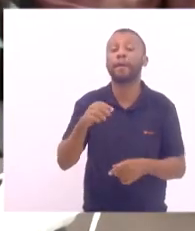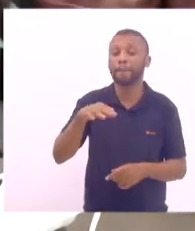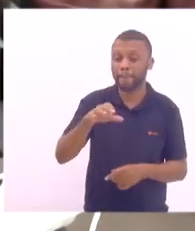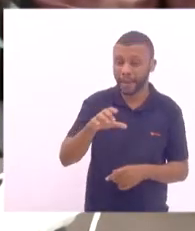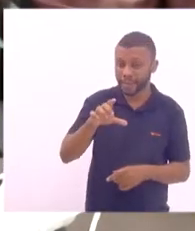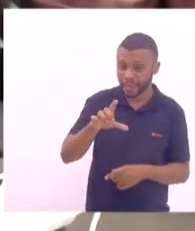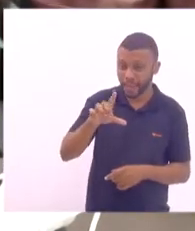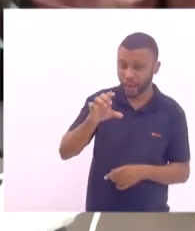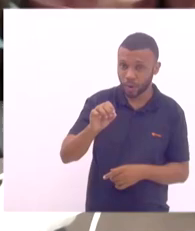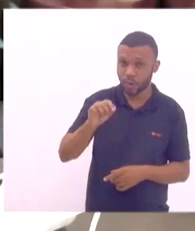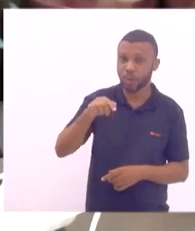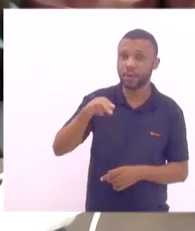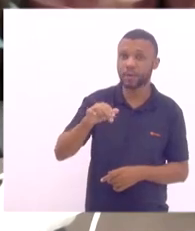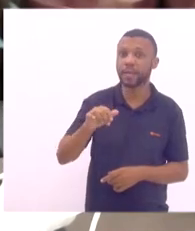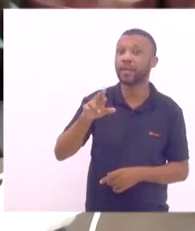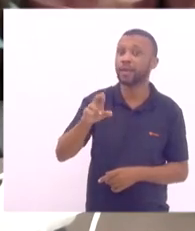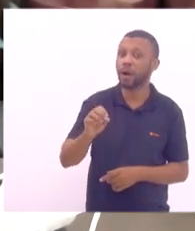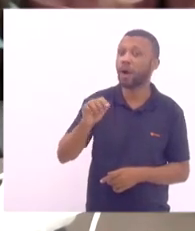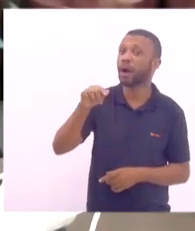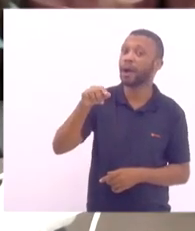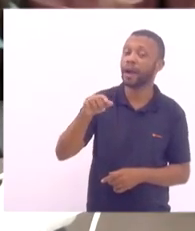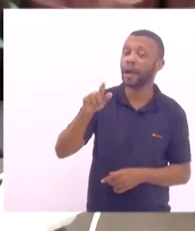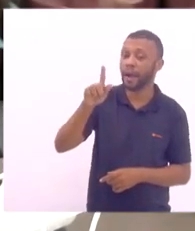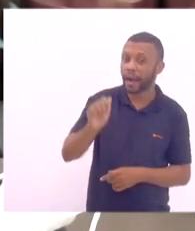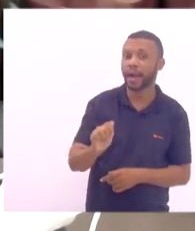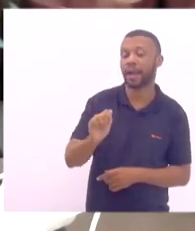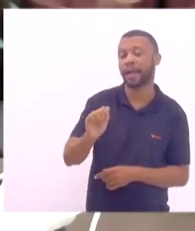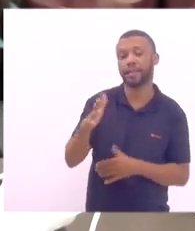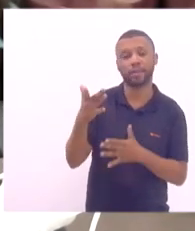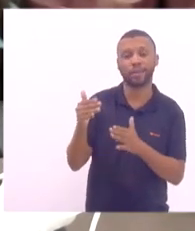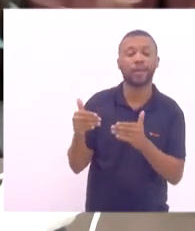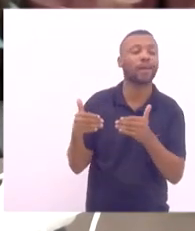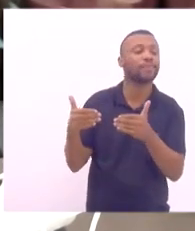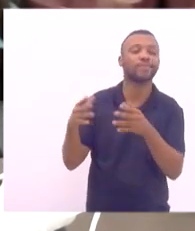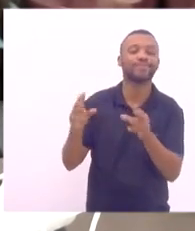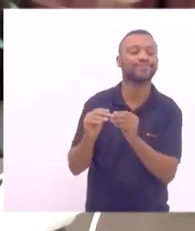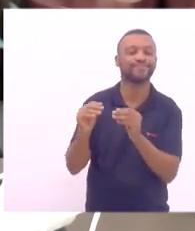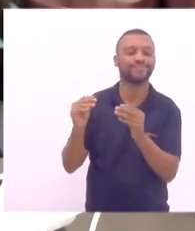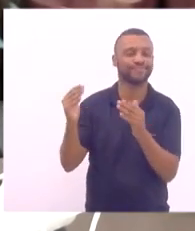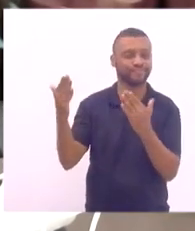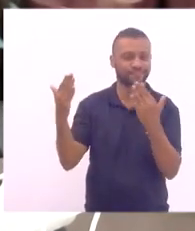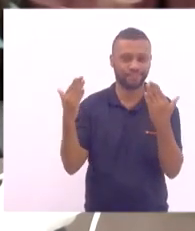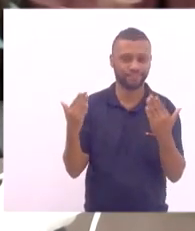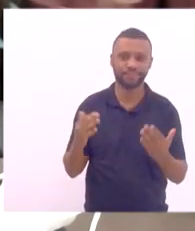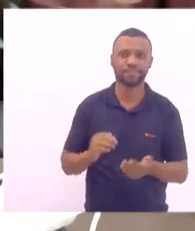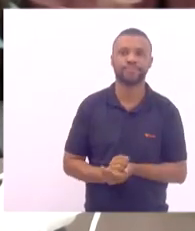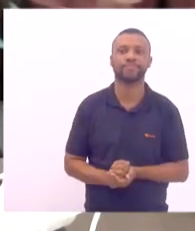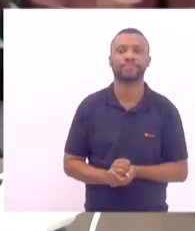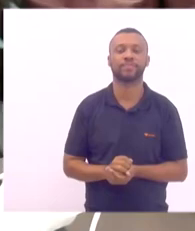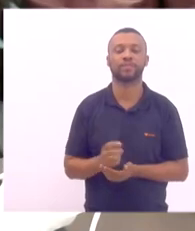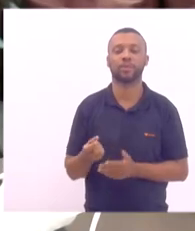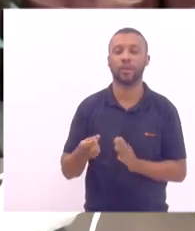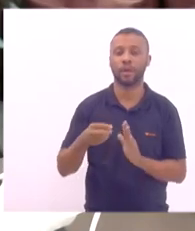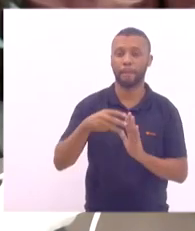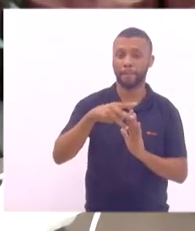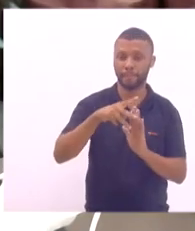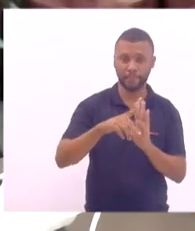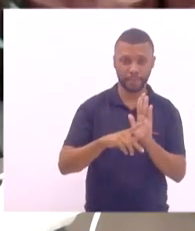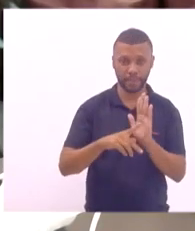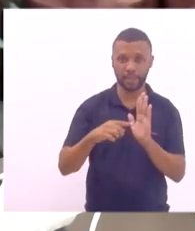Marcelo Queiroga, então ele é ministro. Mas olha só. A medida provisória